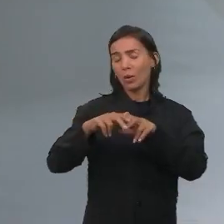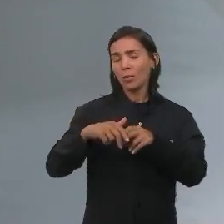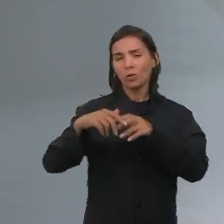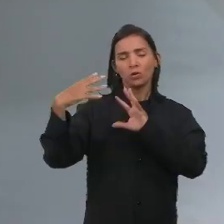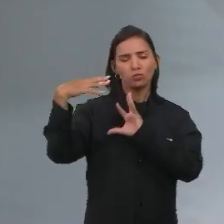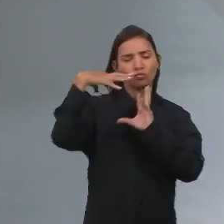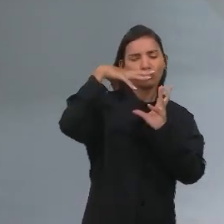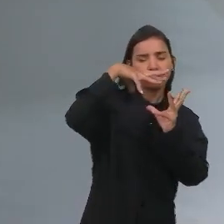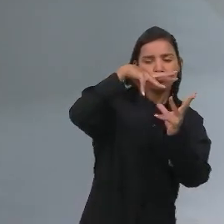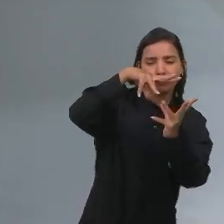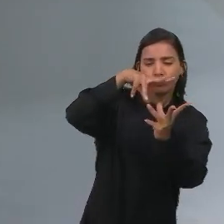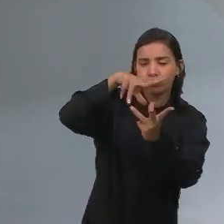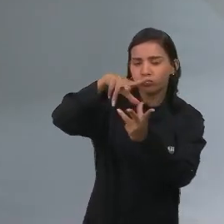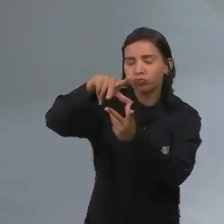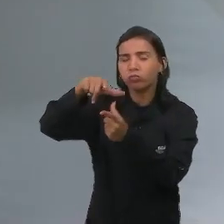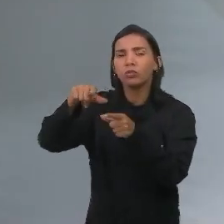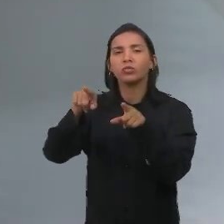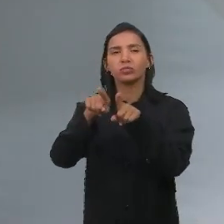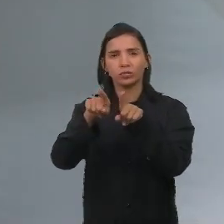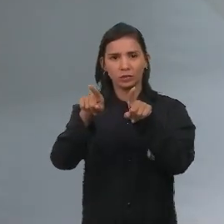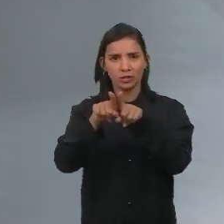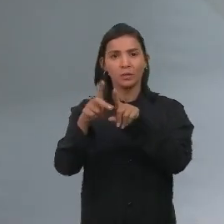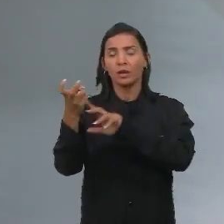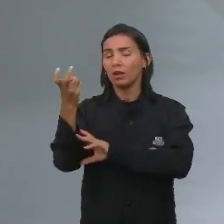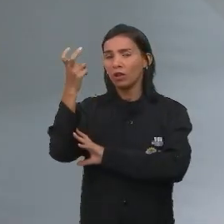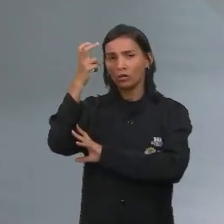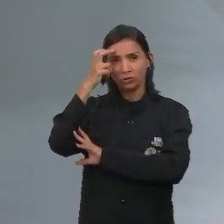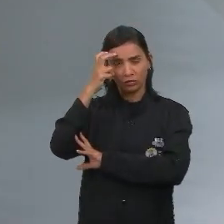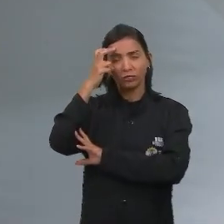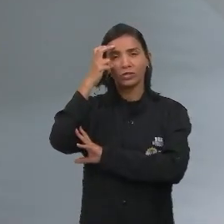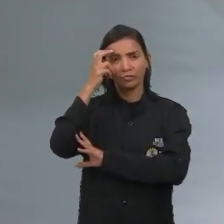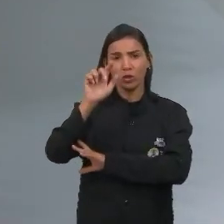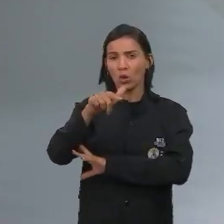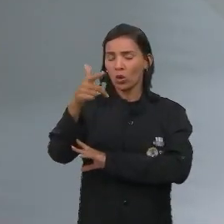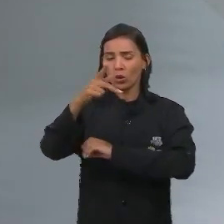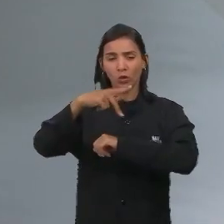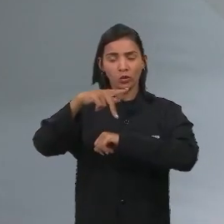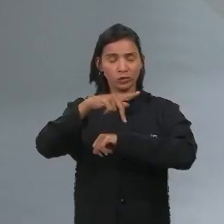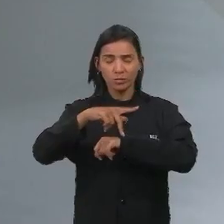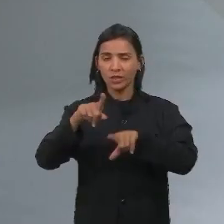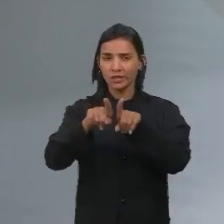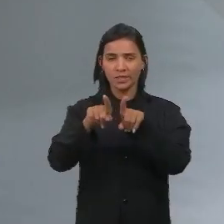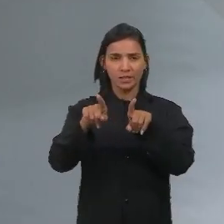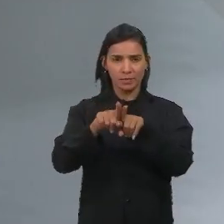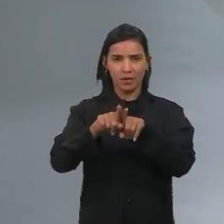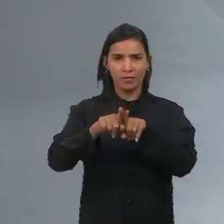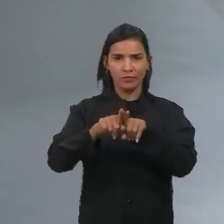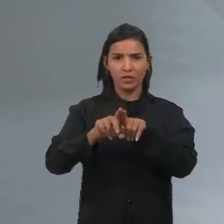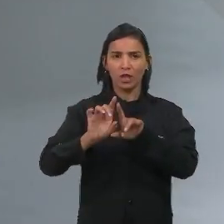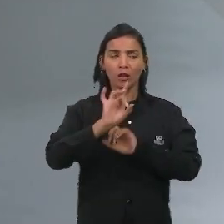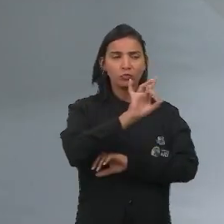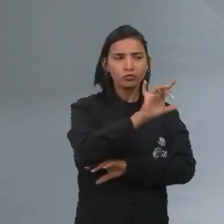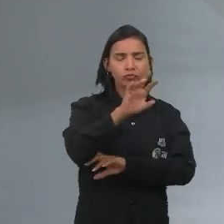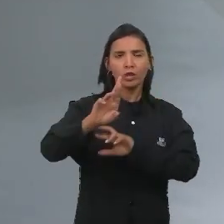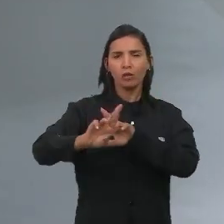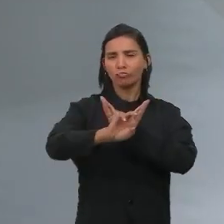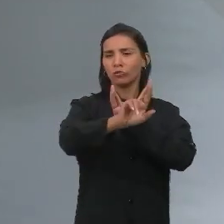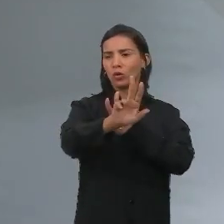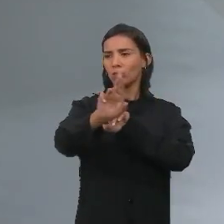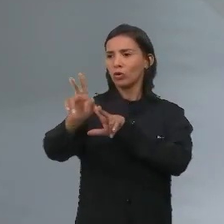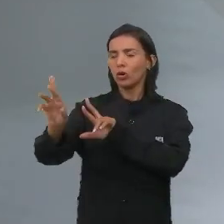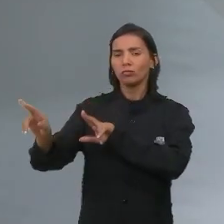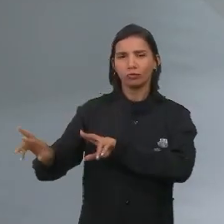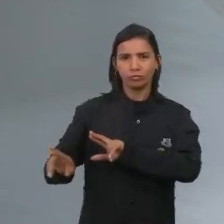da homogeneidade na cultura brasileira, nós também temos as diferenças, que vão oscilar, que vão